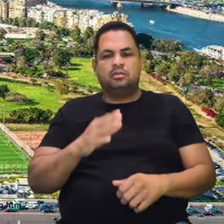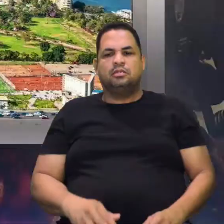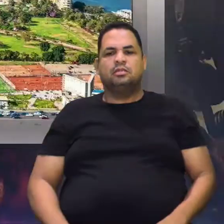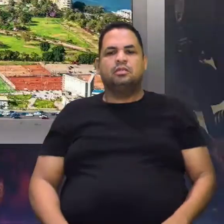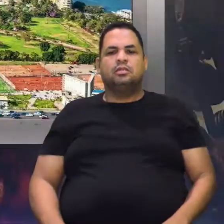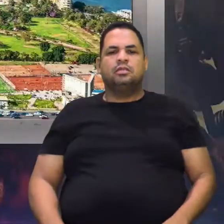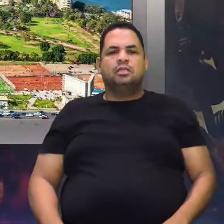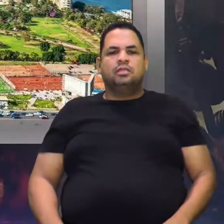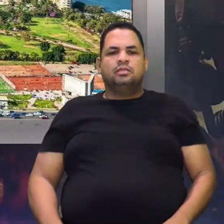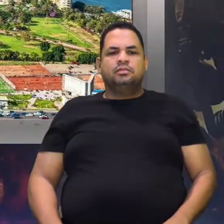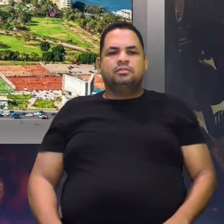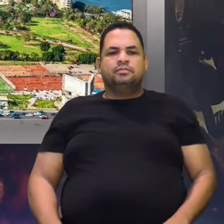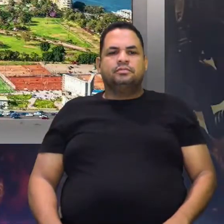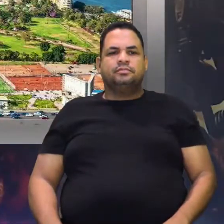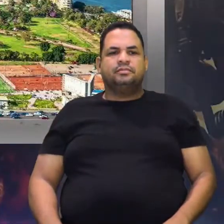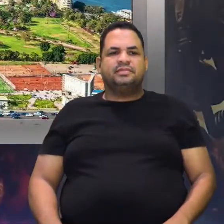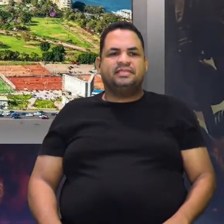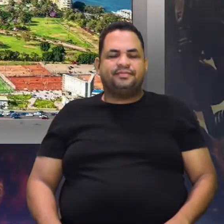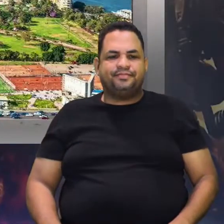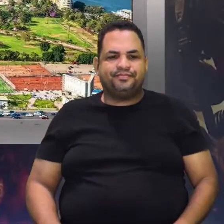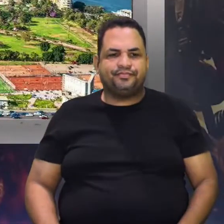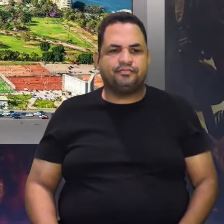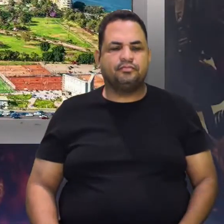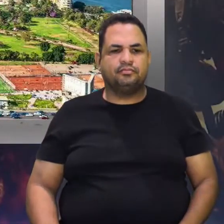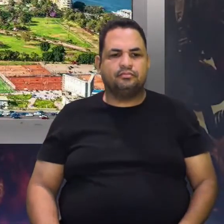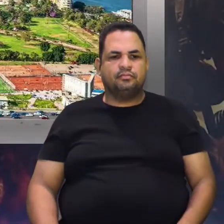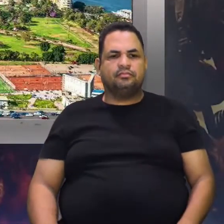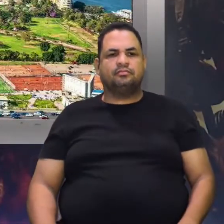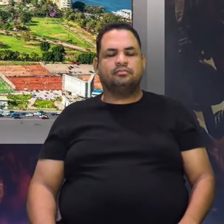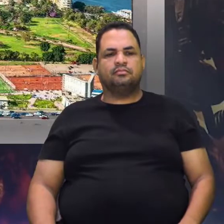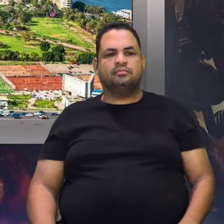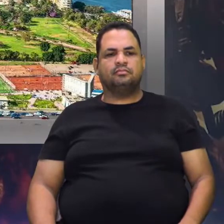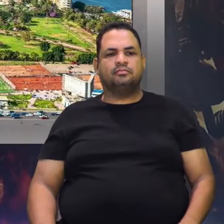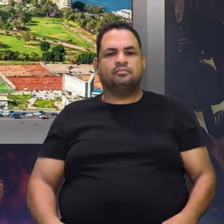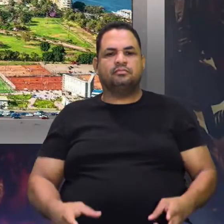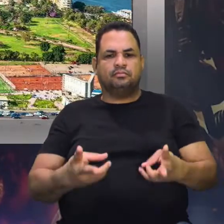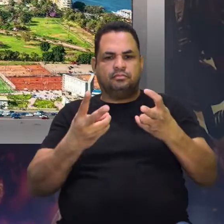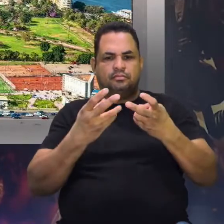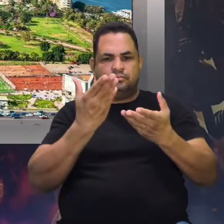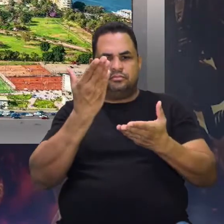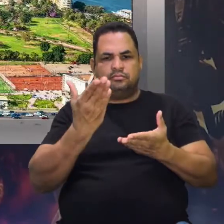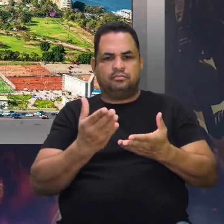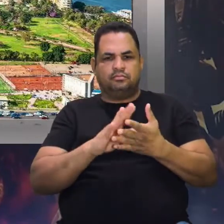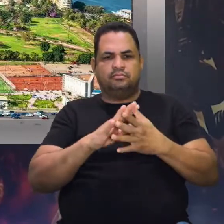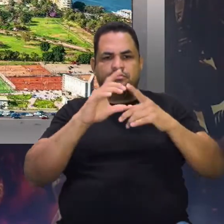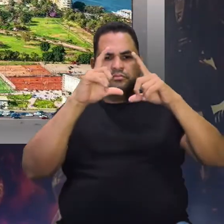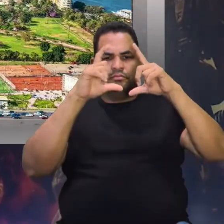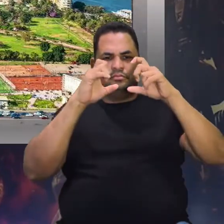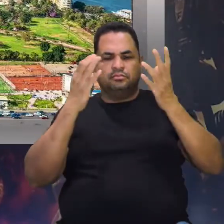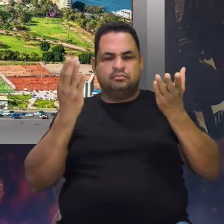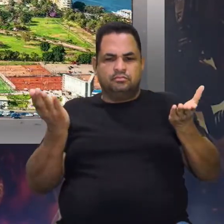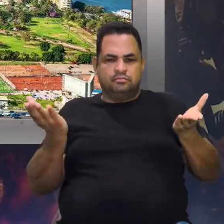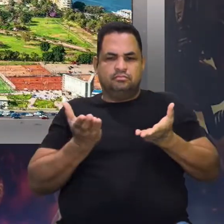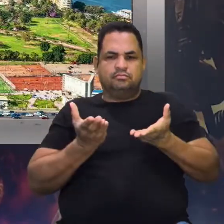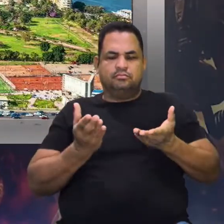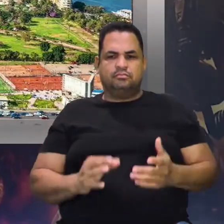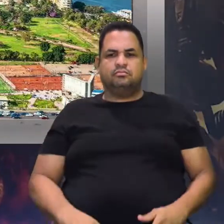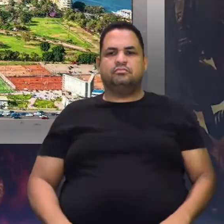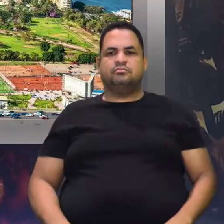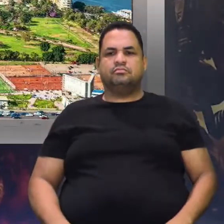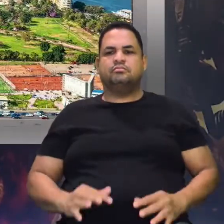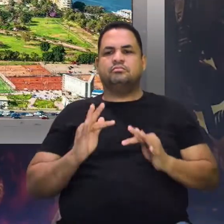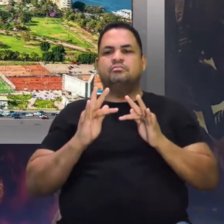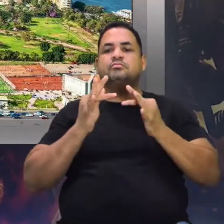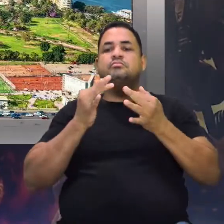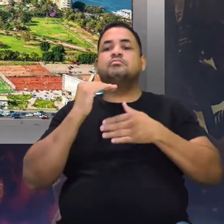Tá? Então, ali, essa região aqui do Cairo, percebam vocês, aqui é uma foto mais atual do Cairo. Olha ali, ó, ao fundo, quem